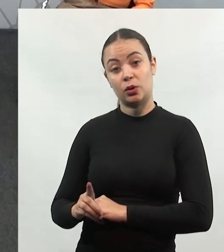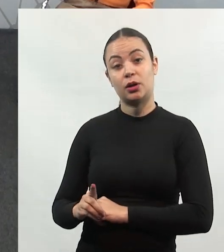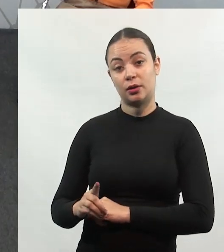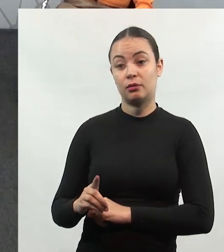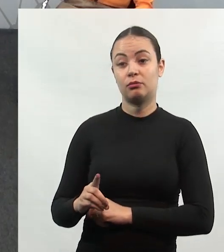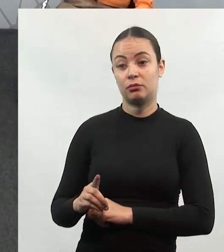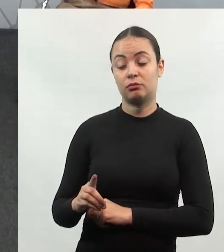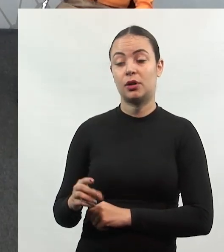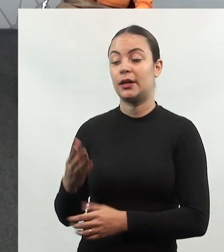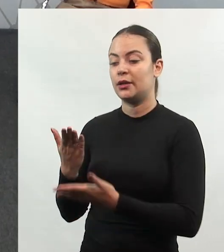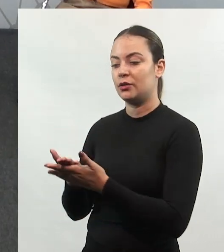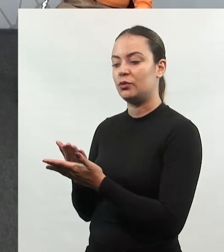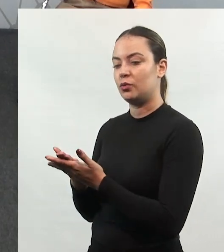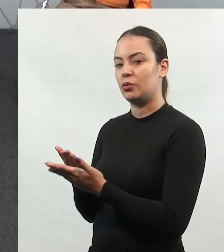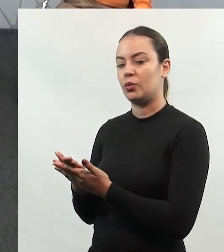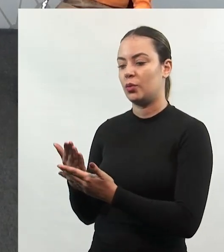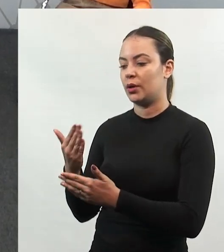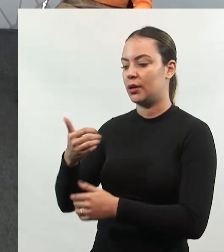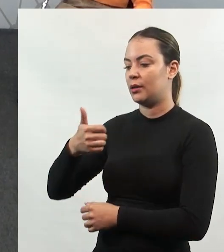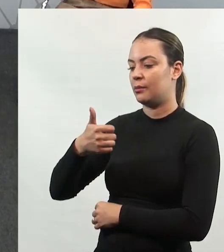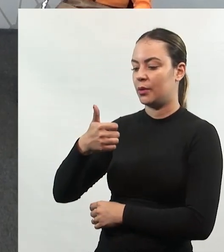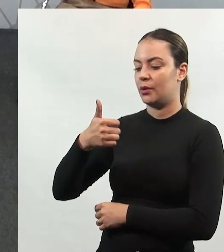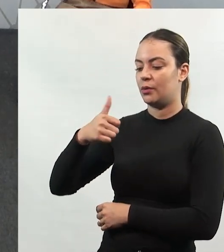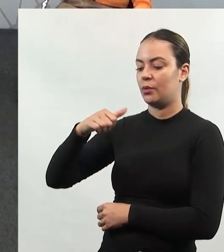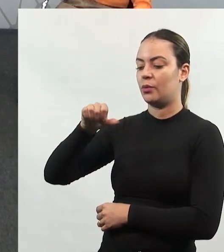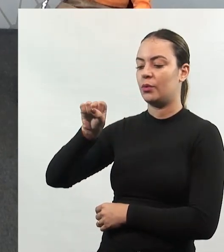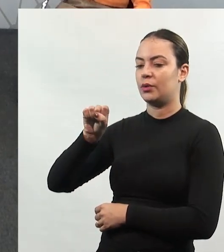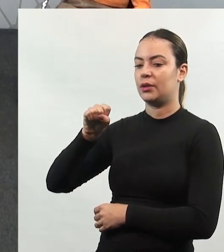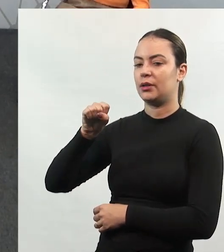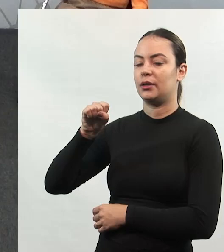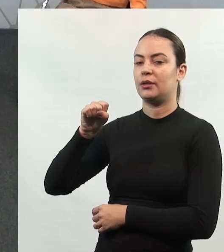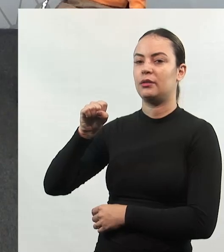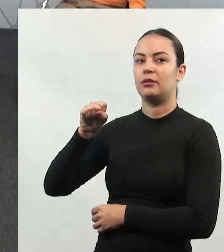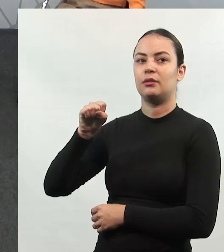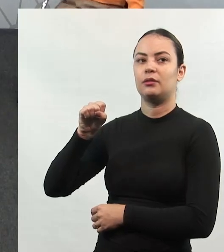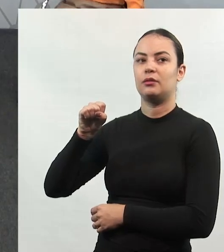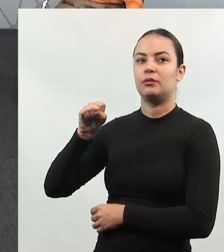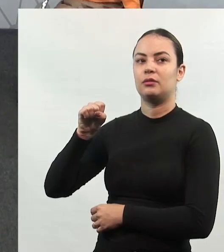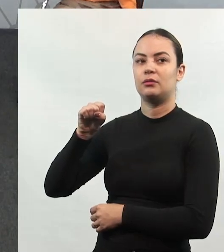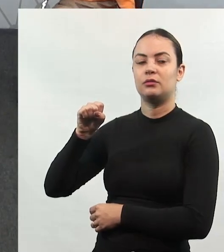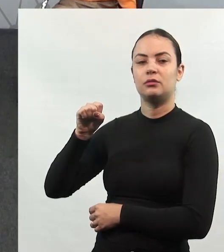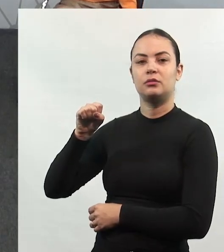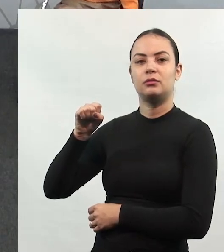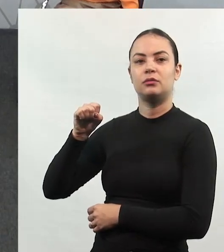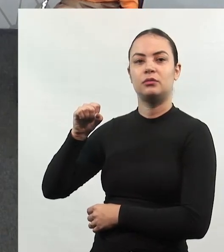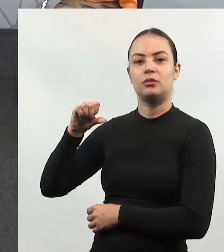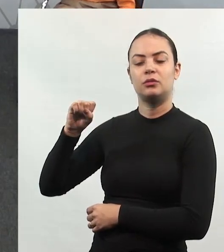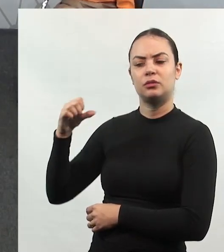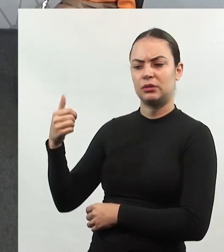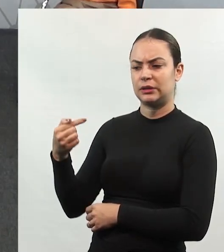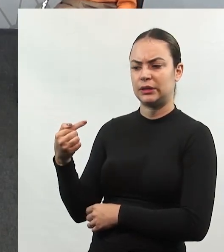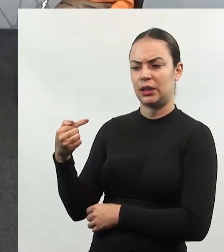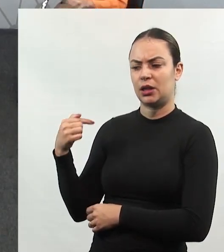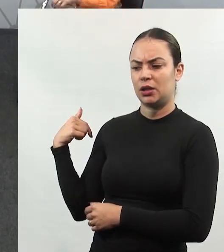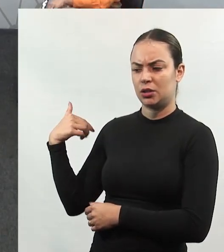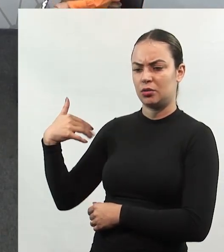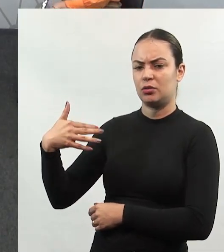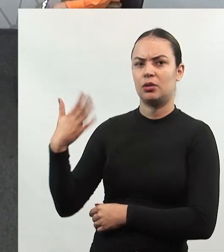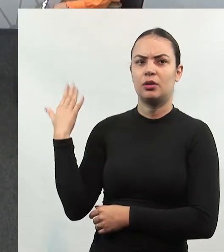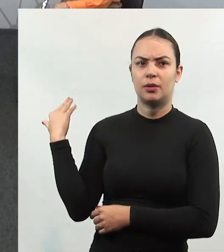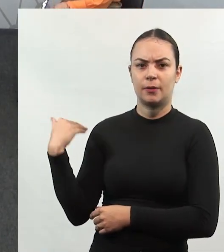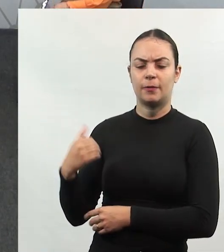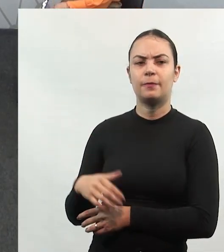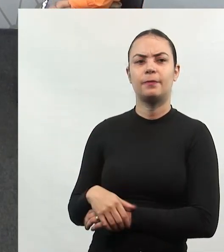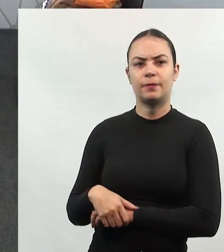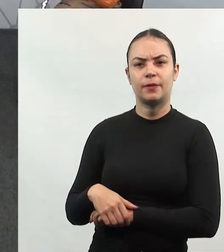é interessante do Carmela é que como ele continua imponente. Né? A arquitetura dele muito próxima da original também, é